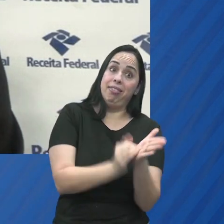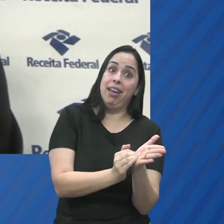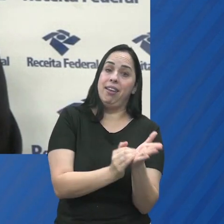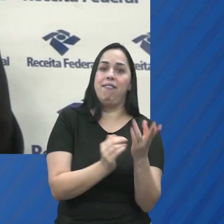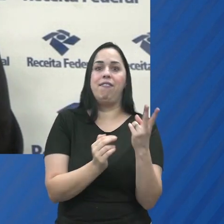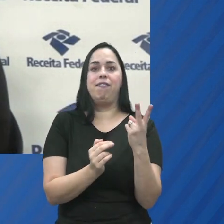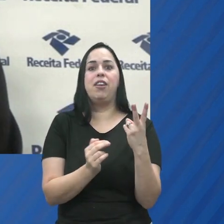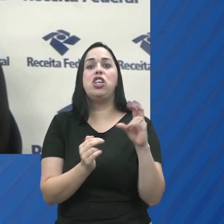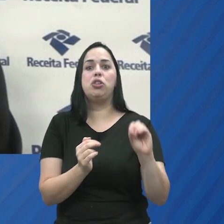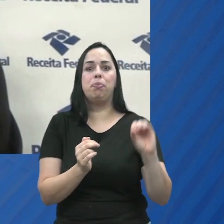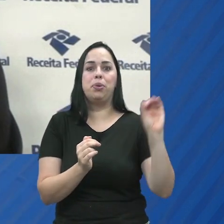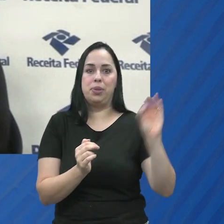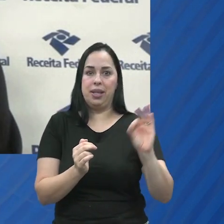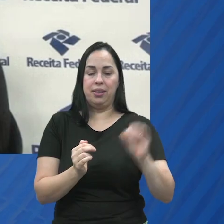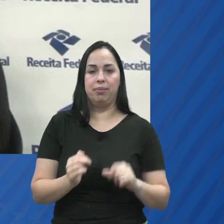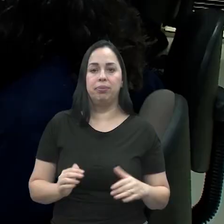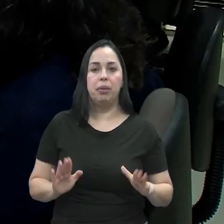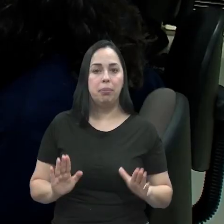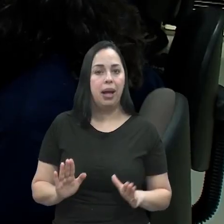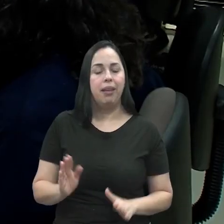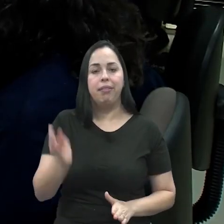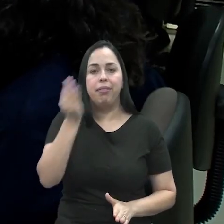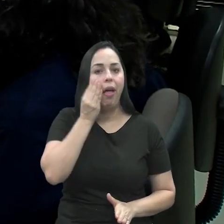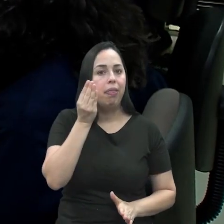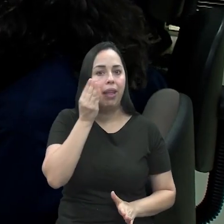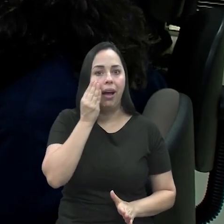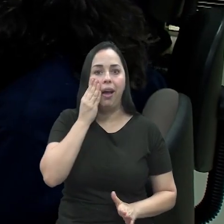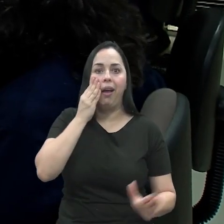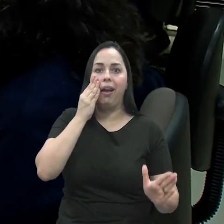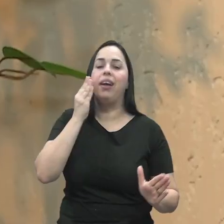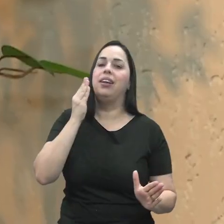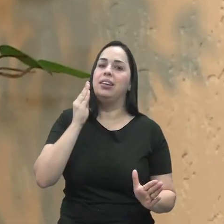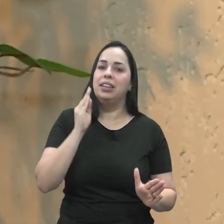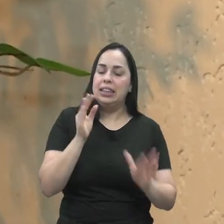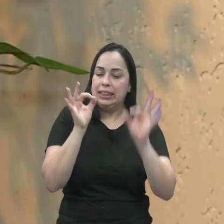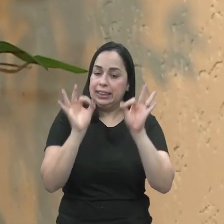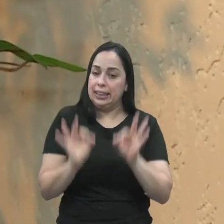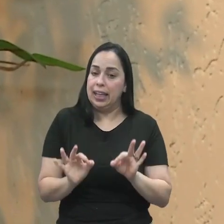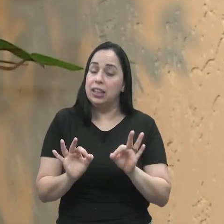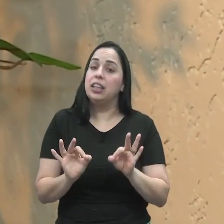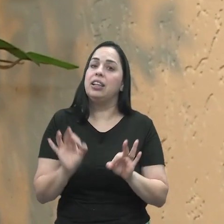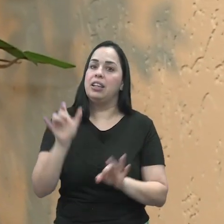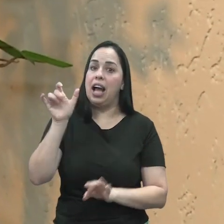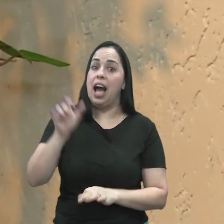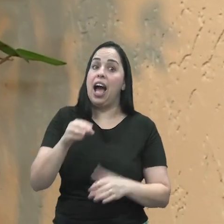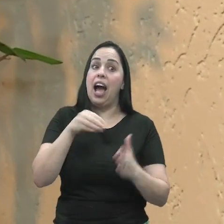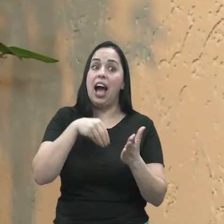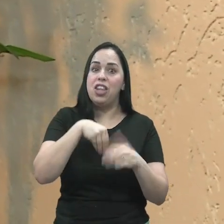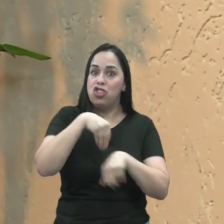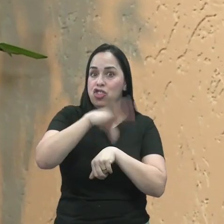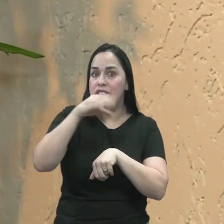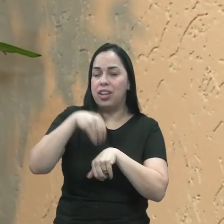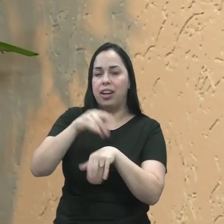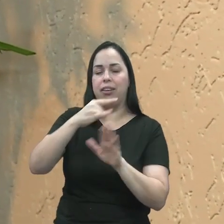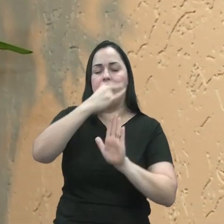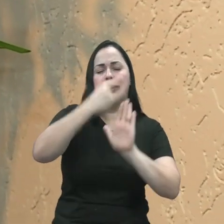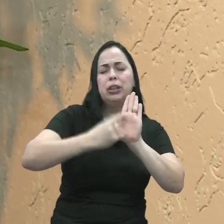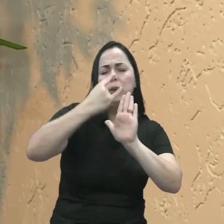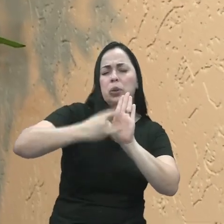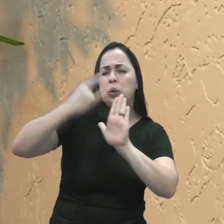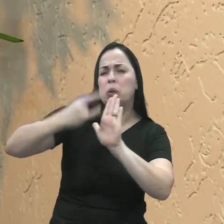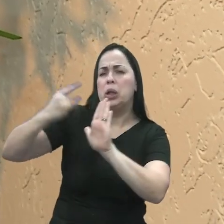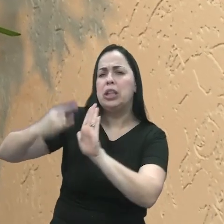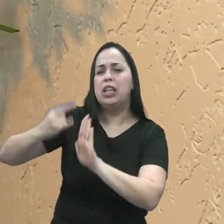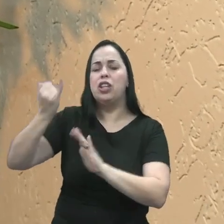pode chegar até 20% do imposto devido. Para não cair na malha fina, a dica da contadora é reunir todos os informes